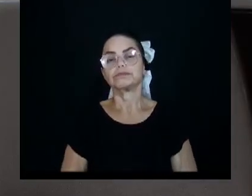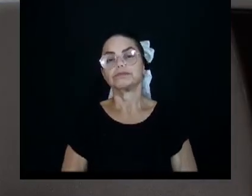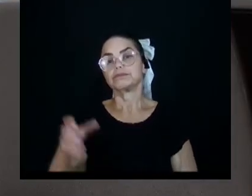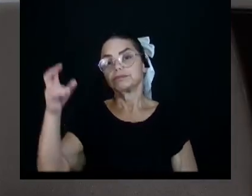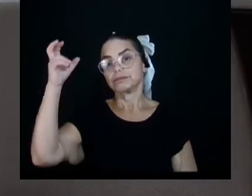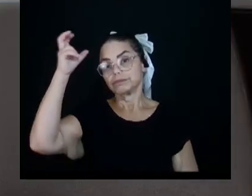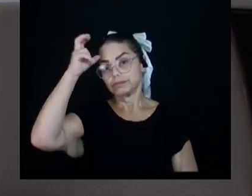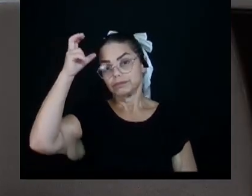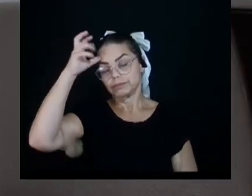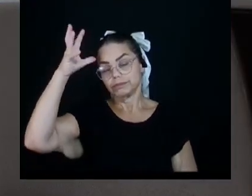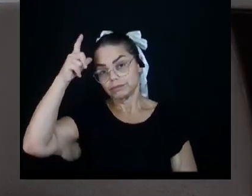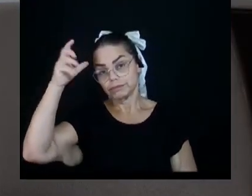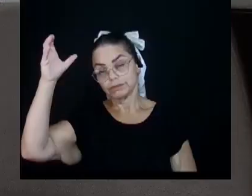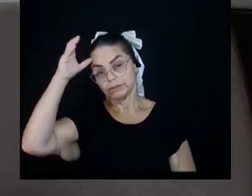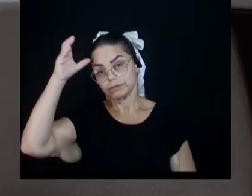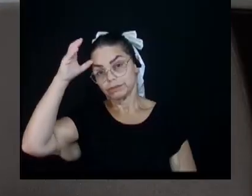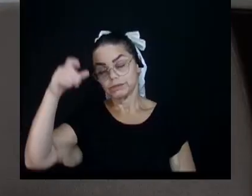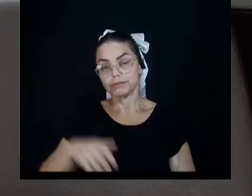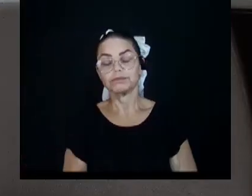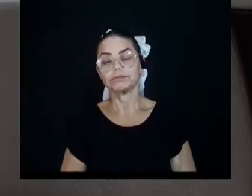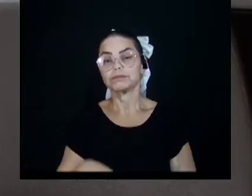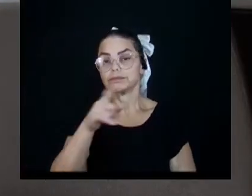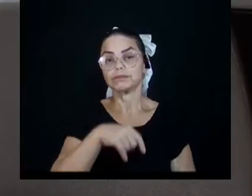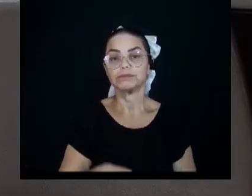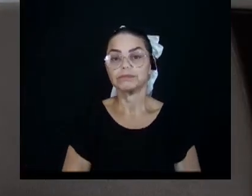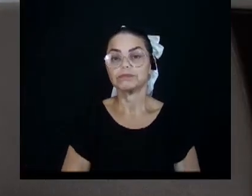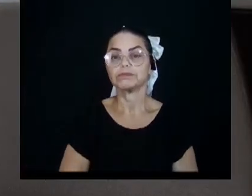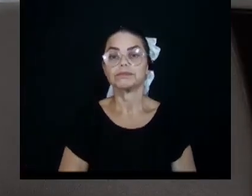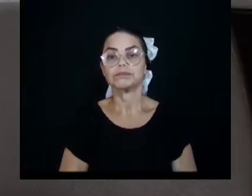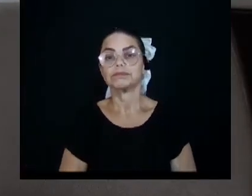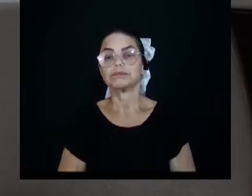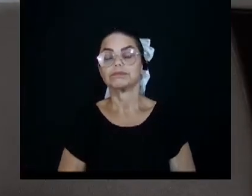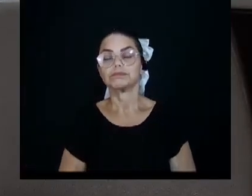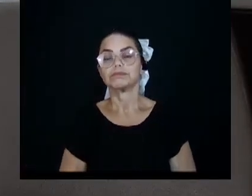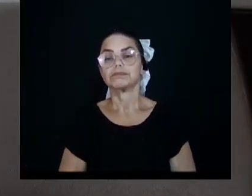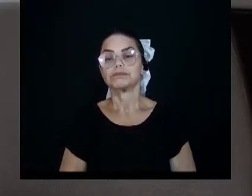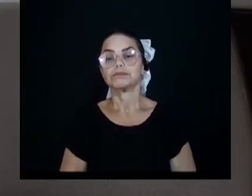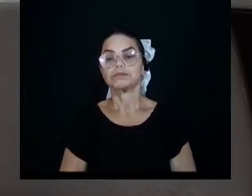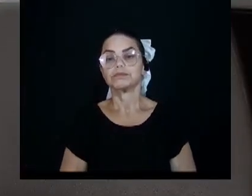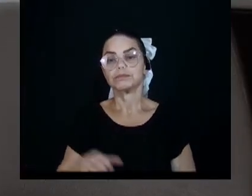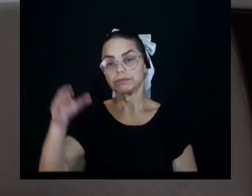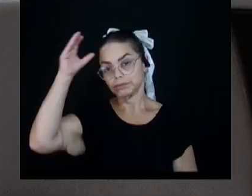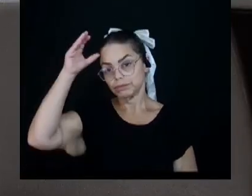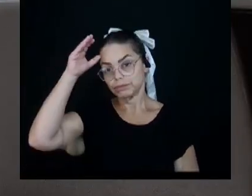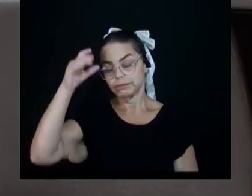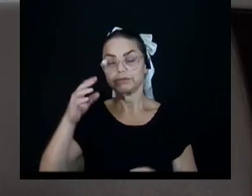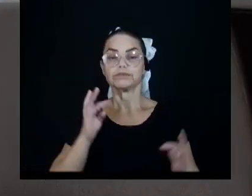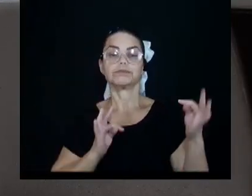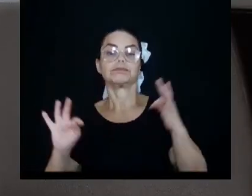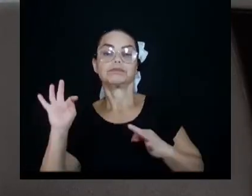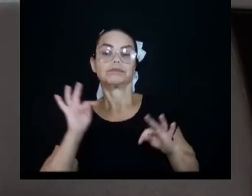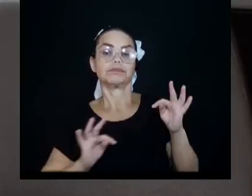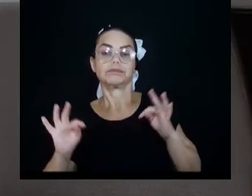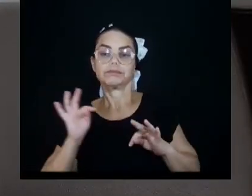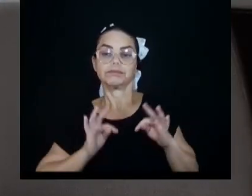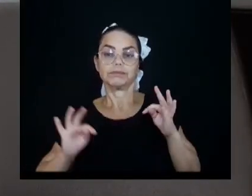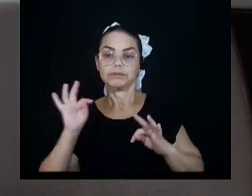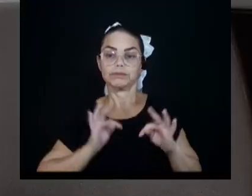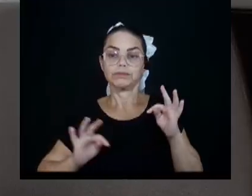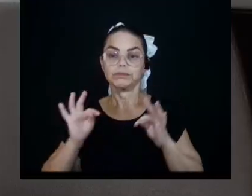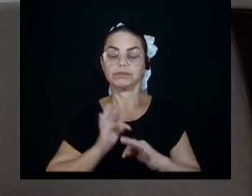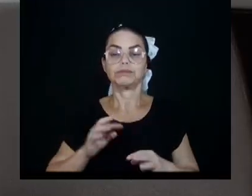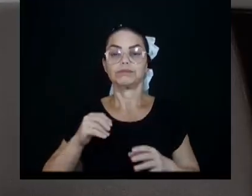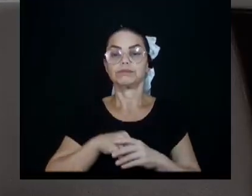também é bastante atuante, né, nesse sentido da cultura, do turismo, incluindo no calendário oficial, né,